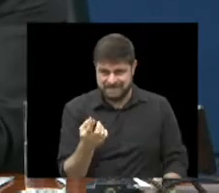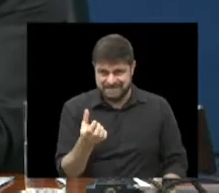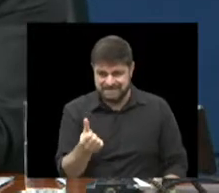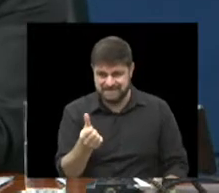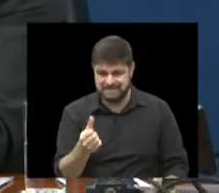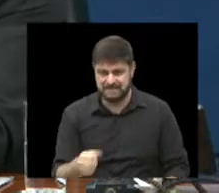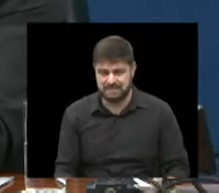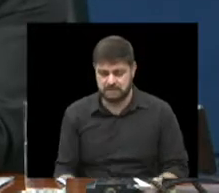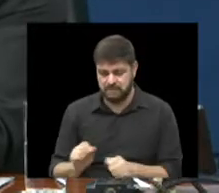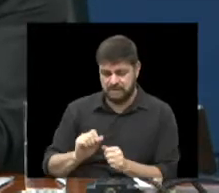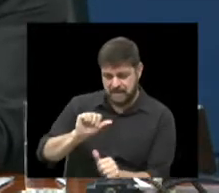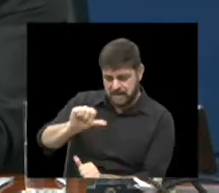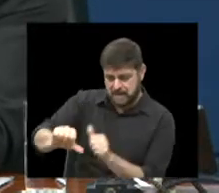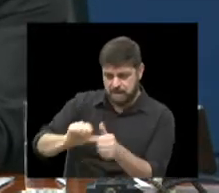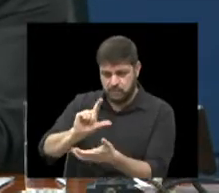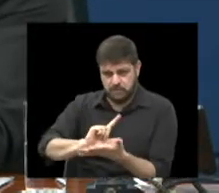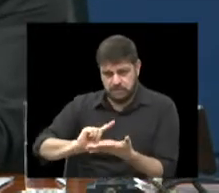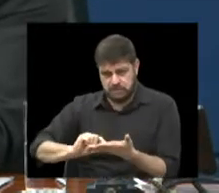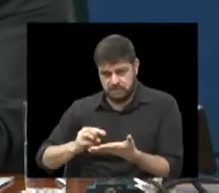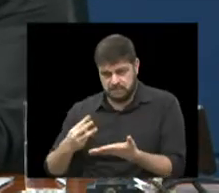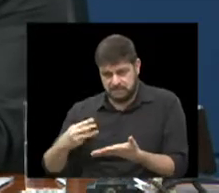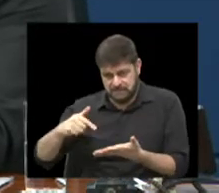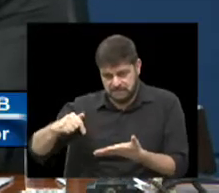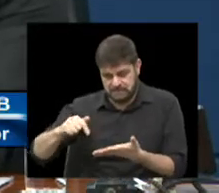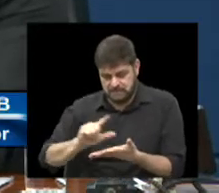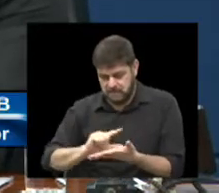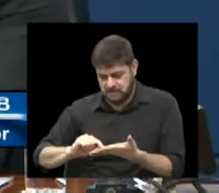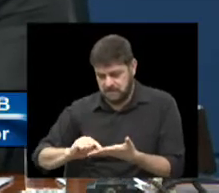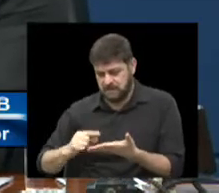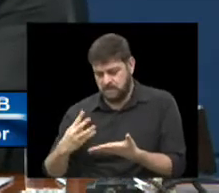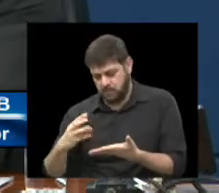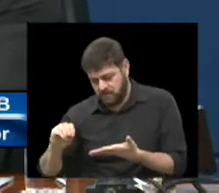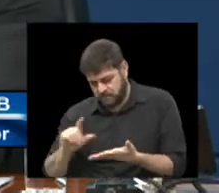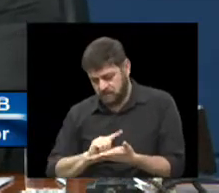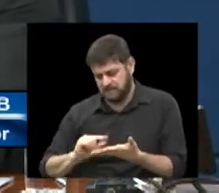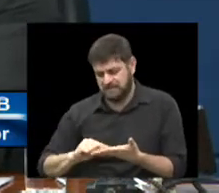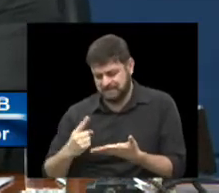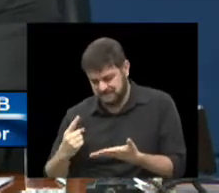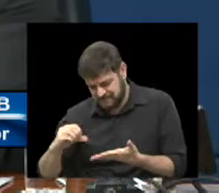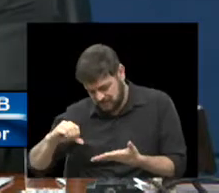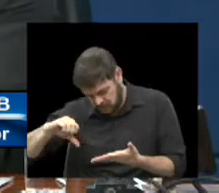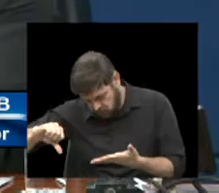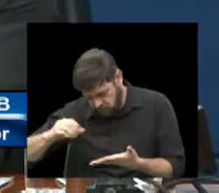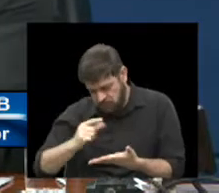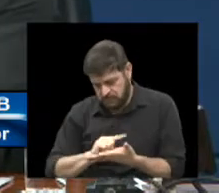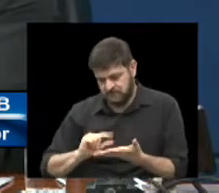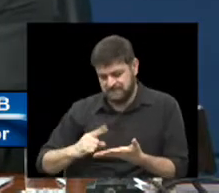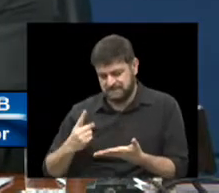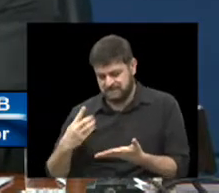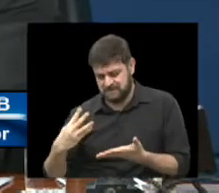287/2016, que altera os artigos 37, 40, 109, 149,